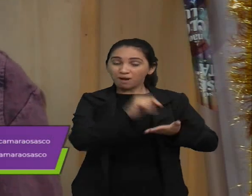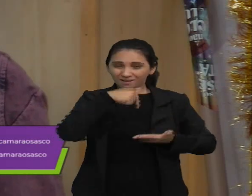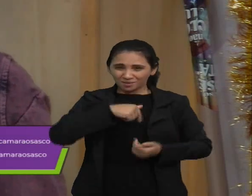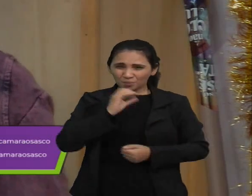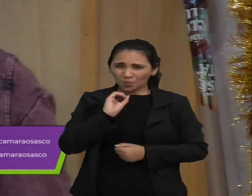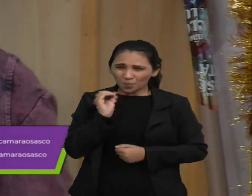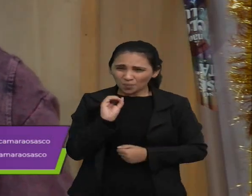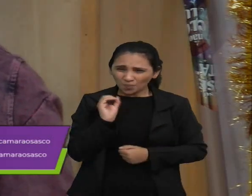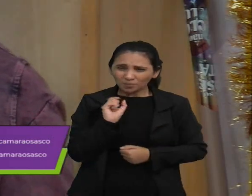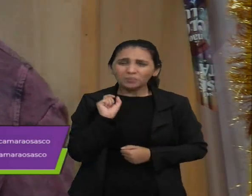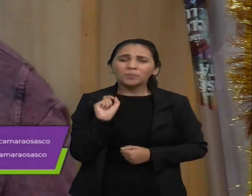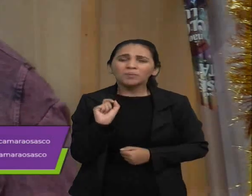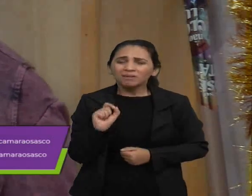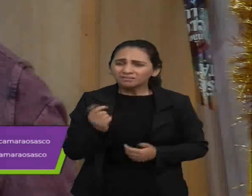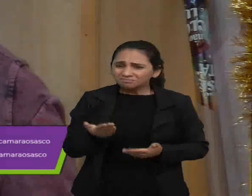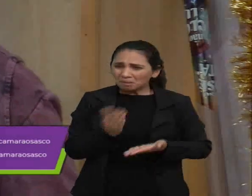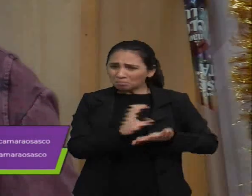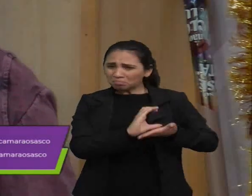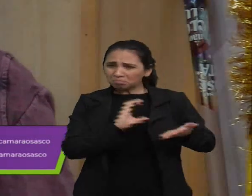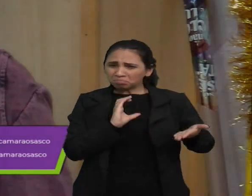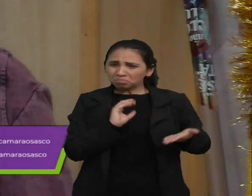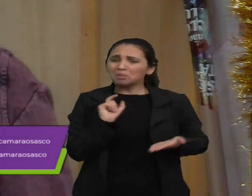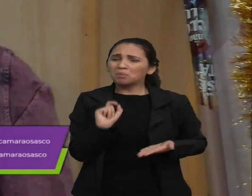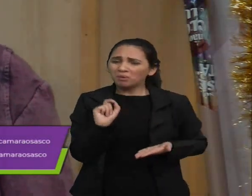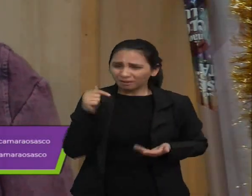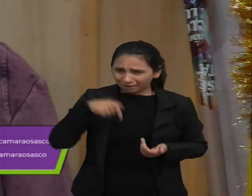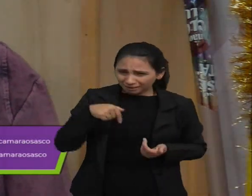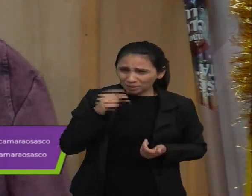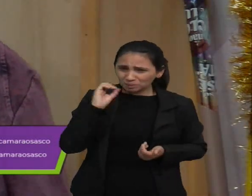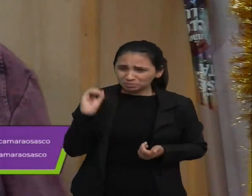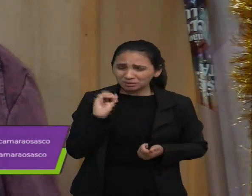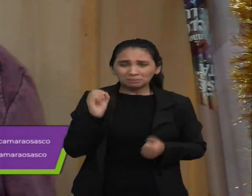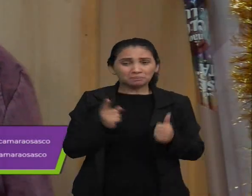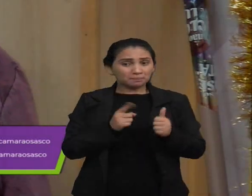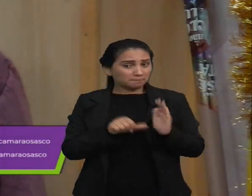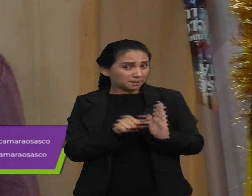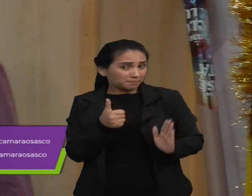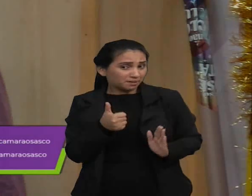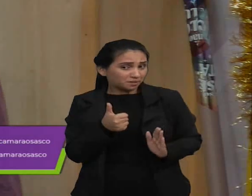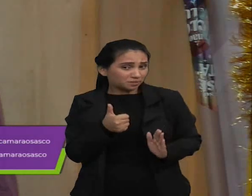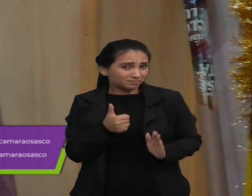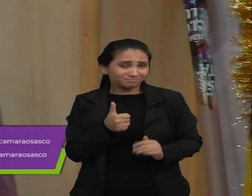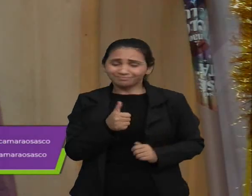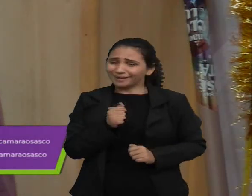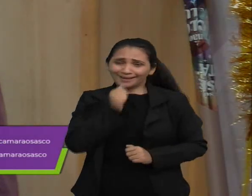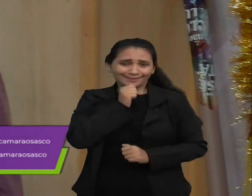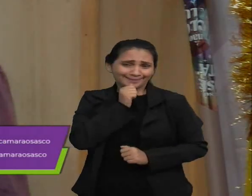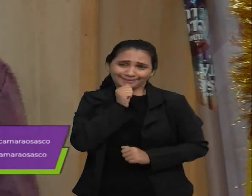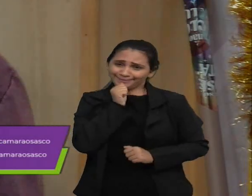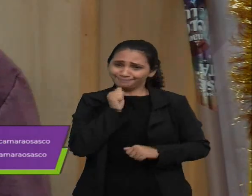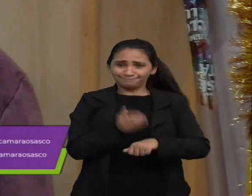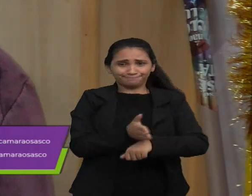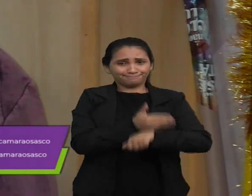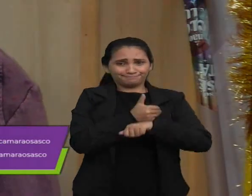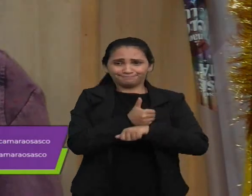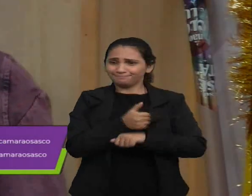investimento que vai ser antecipado para Osasco, primeiro, ele não vai ser antecipado.